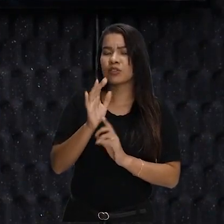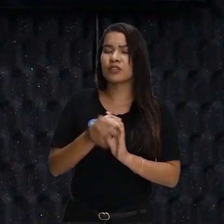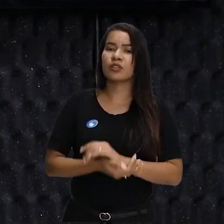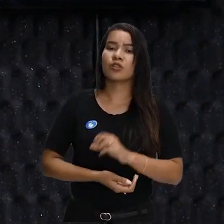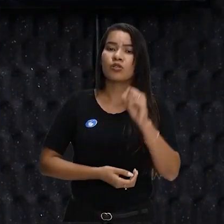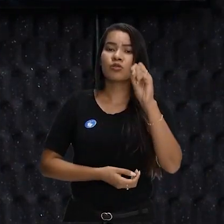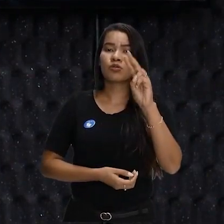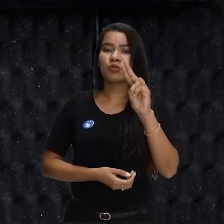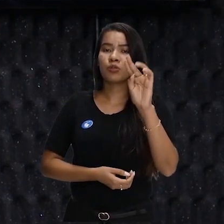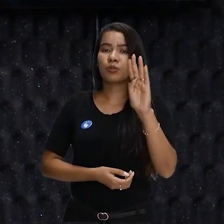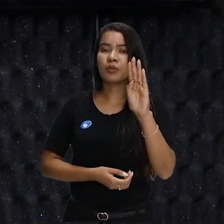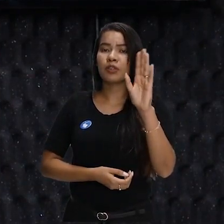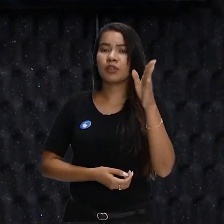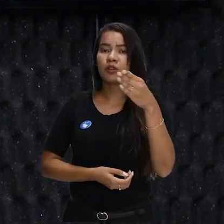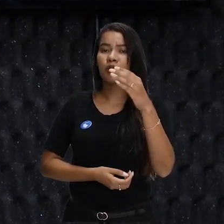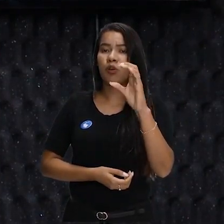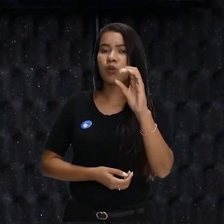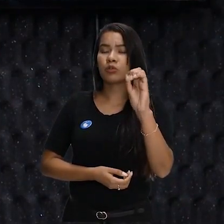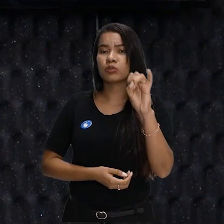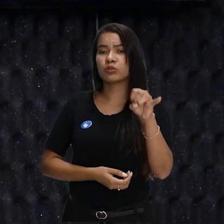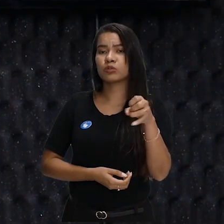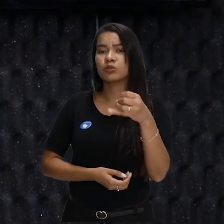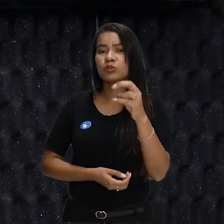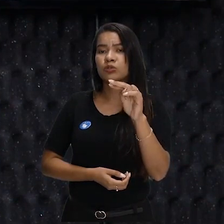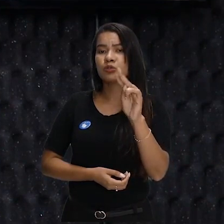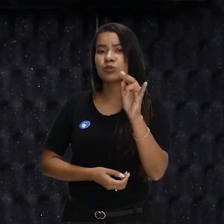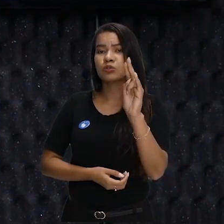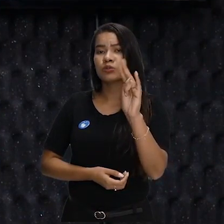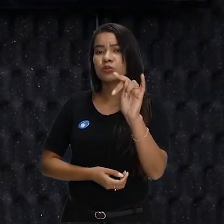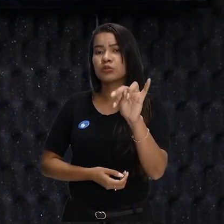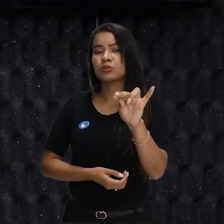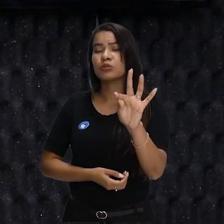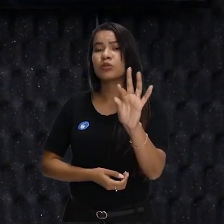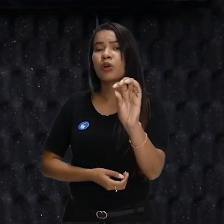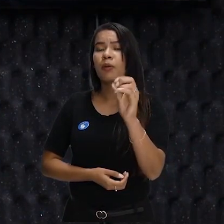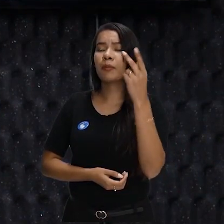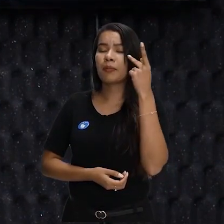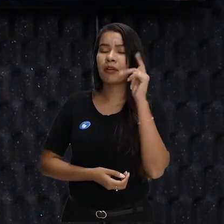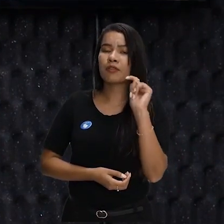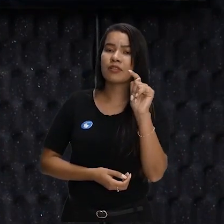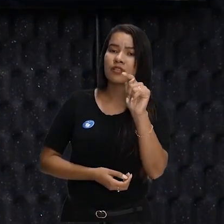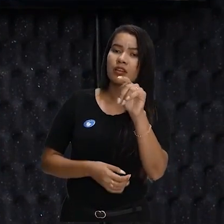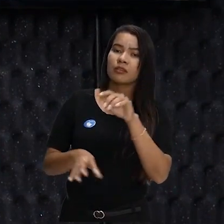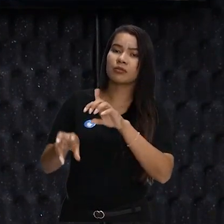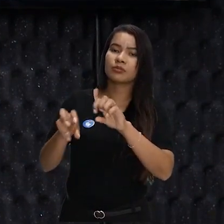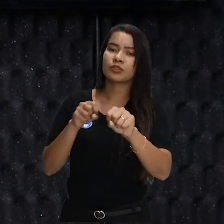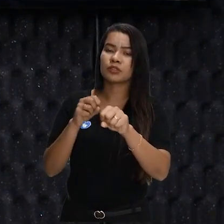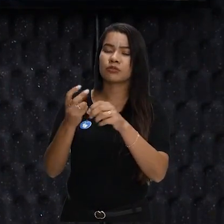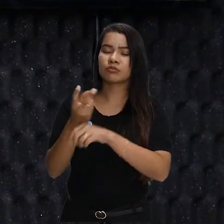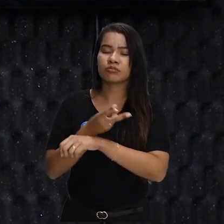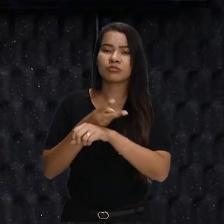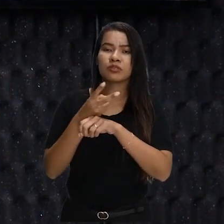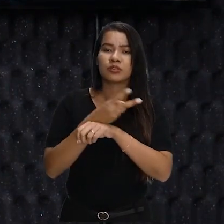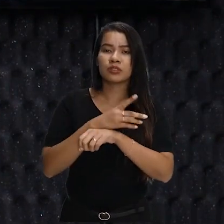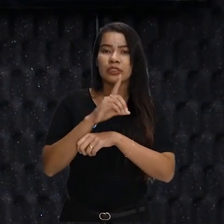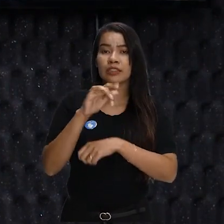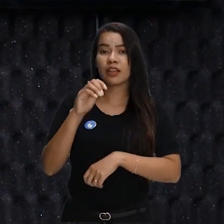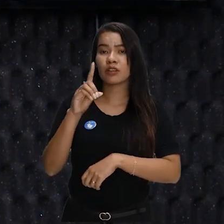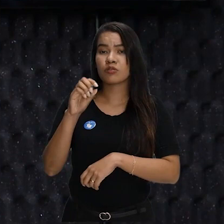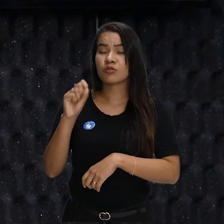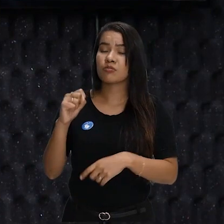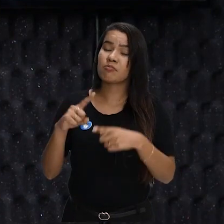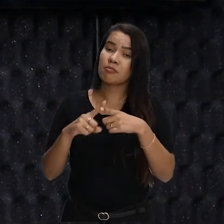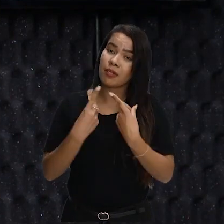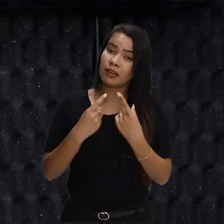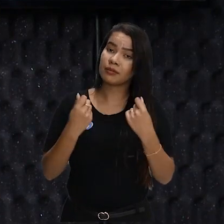aqui. Daquela população de alunos, ele pegou um pedacinho para você buscar os dados. Okay? Agora a gente tem que ter muita responsabilidade em